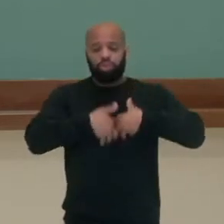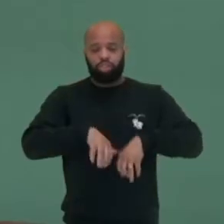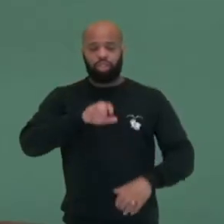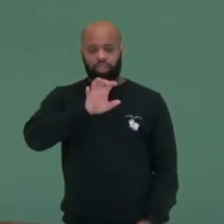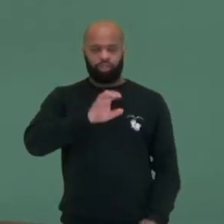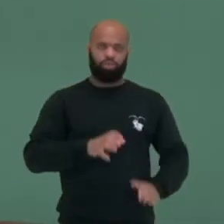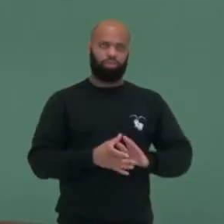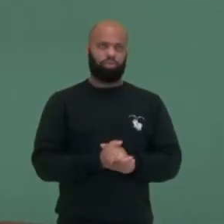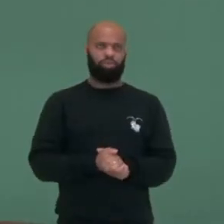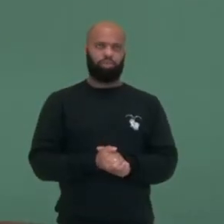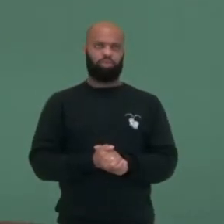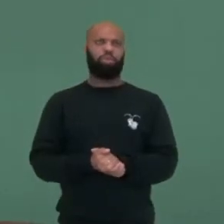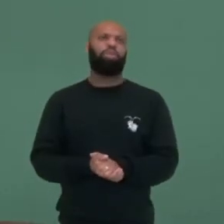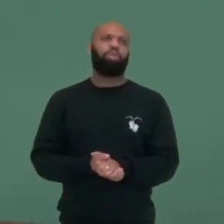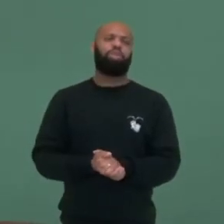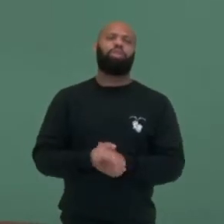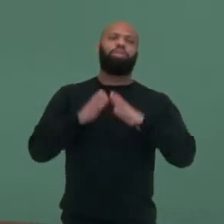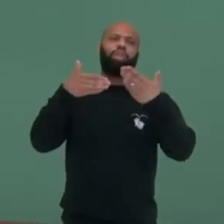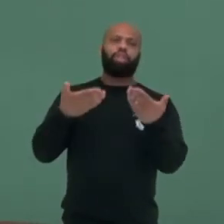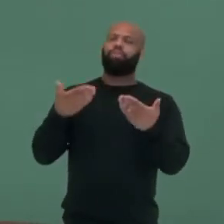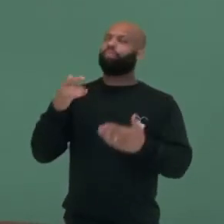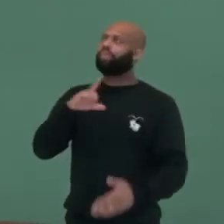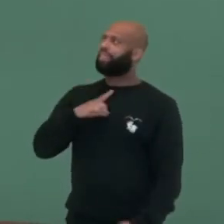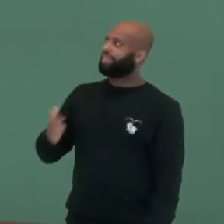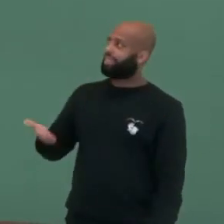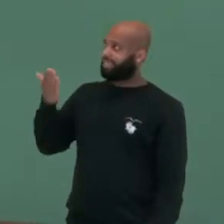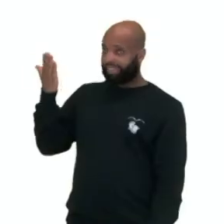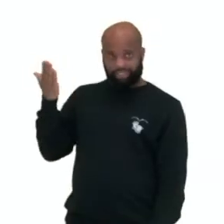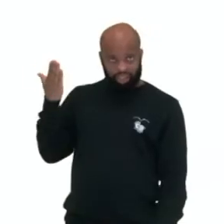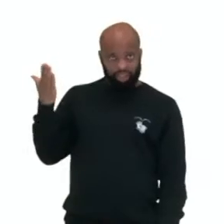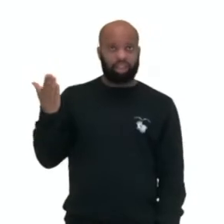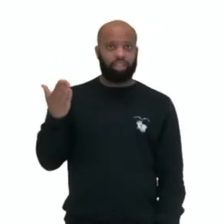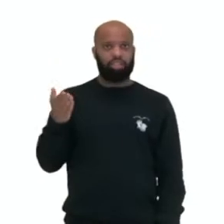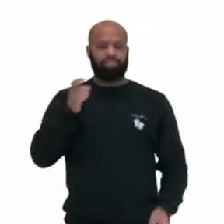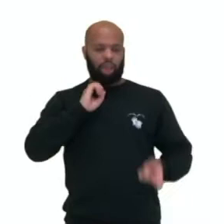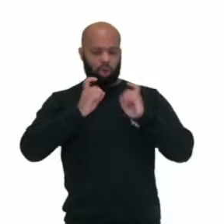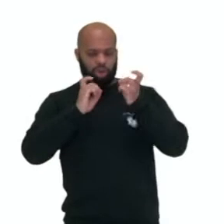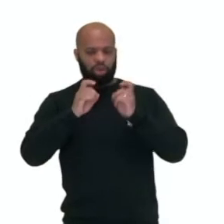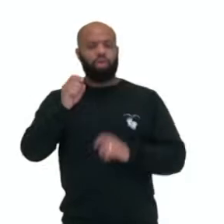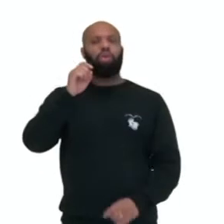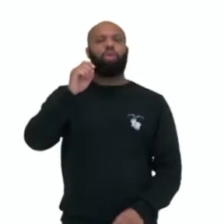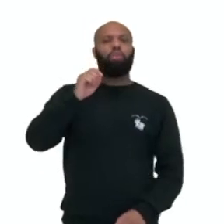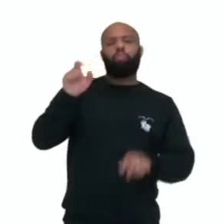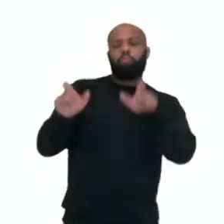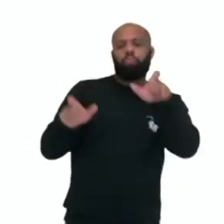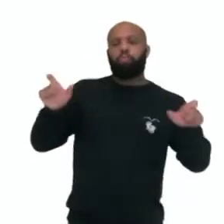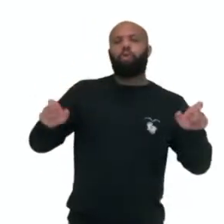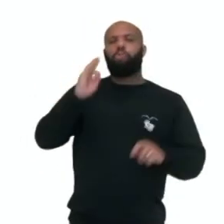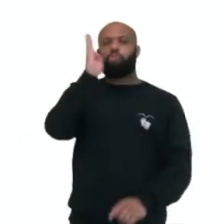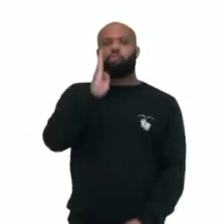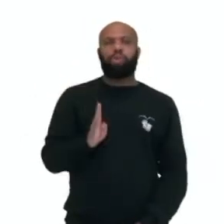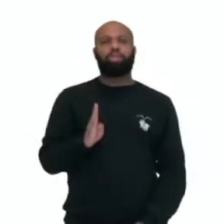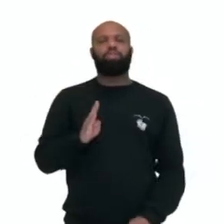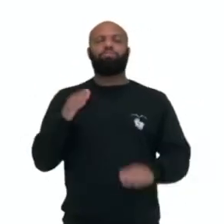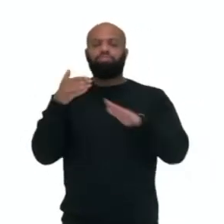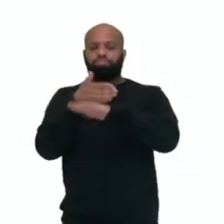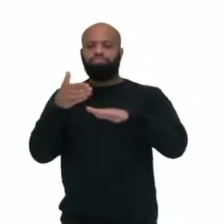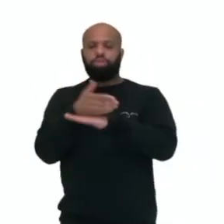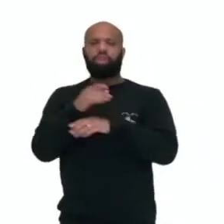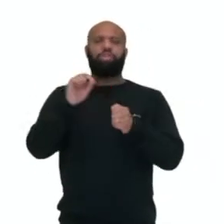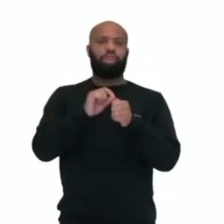Assembleia Nacional Constituinte? Nessa Assembleia, os brasileiros puderam participar da elaboração da